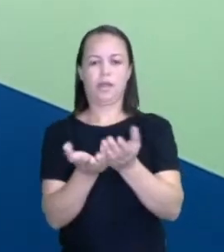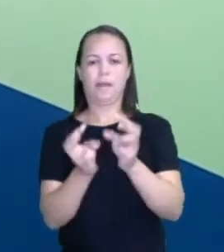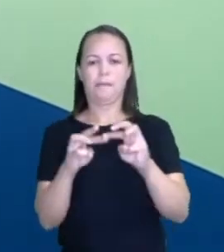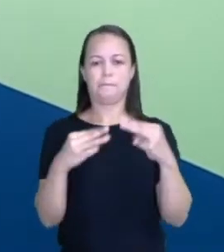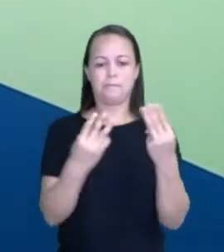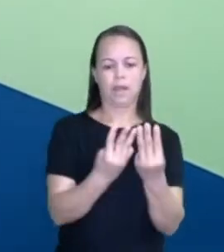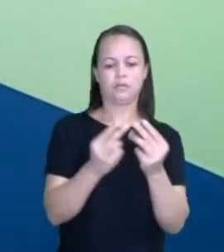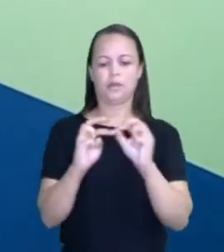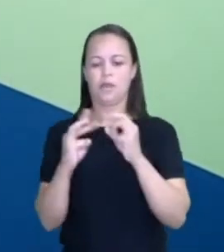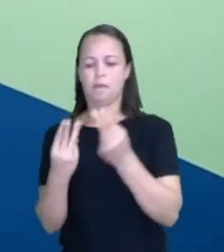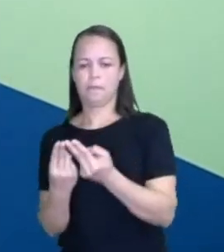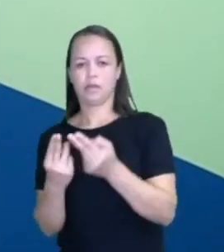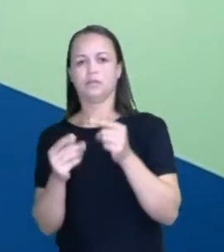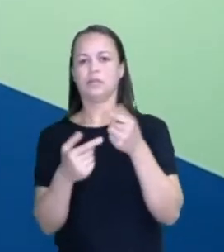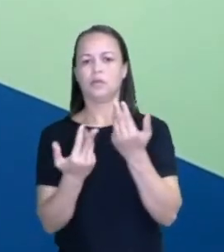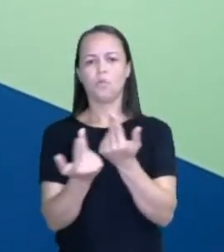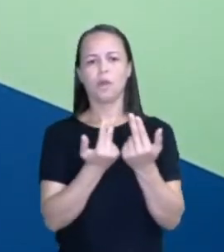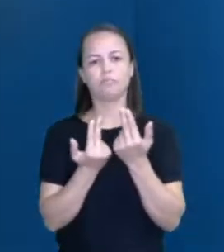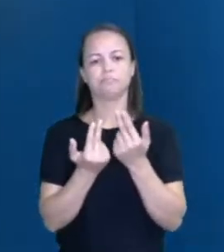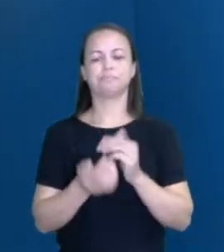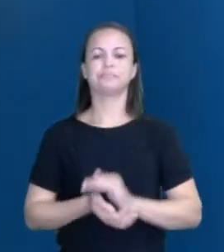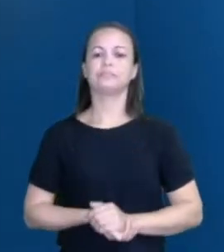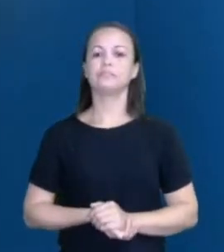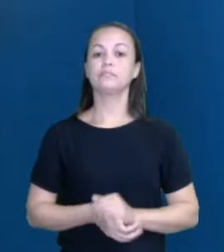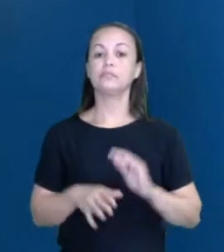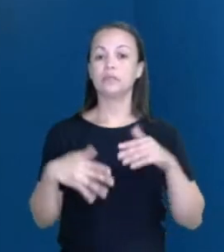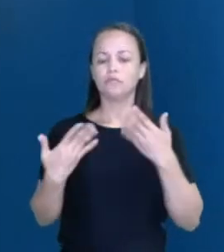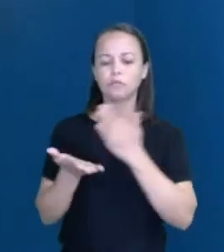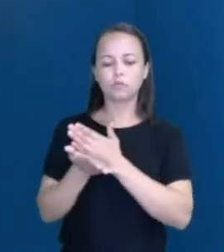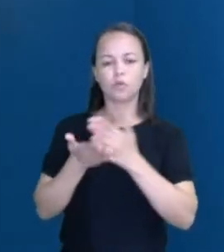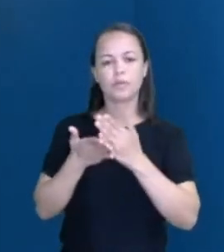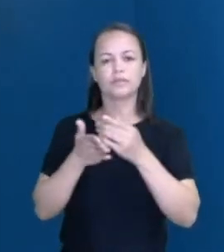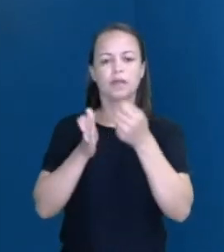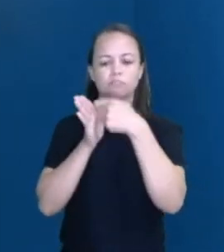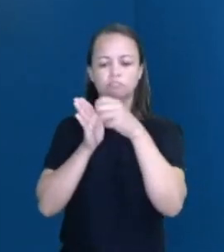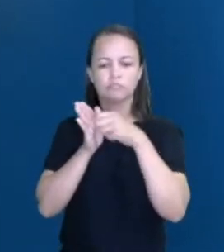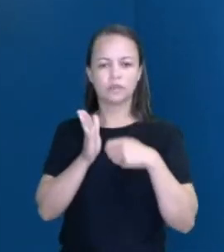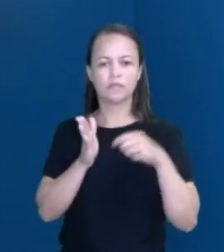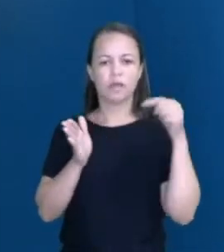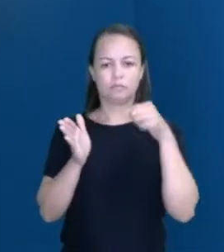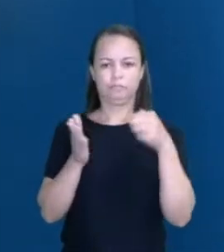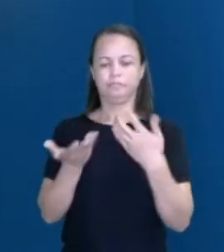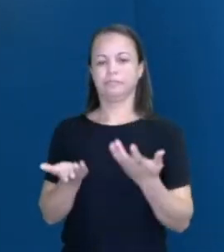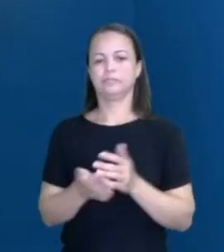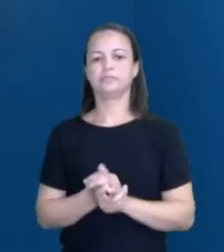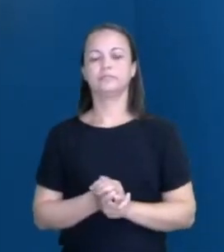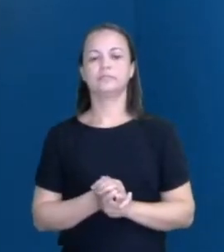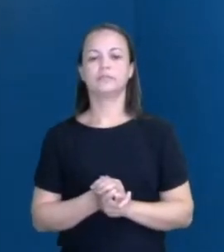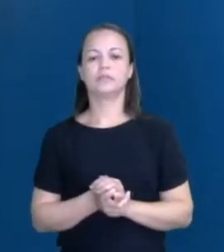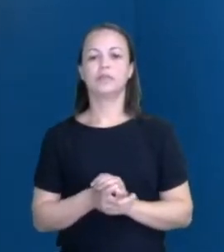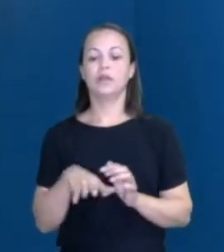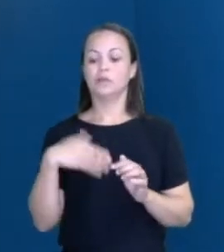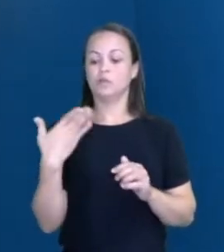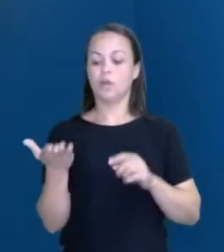que tem do outro. Então vamos lá, vamos começar a rabiscar aqui, certo? No lado